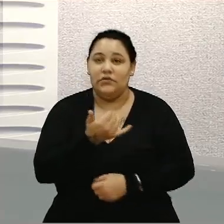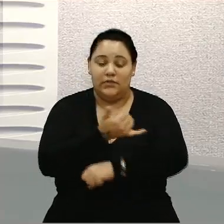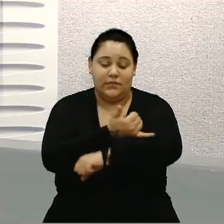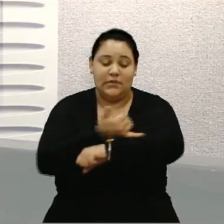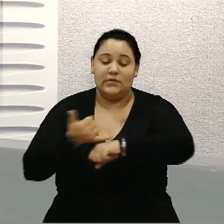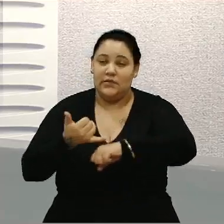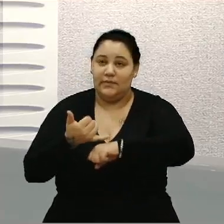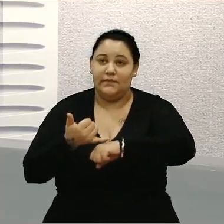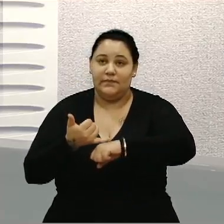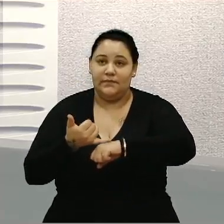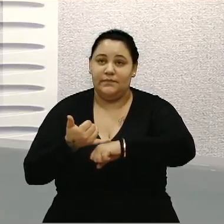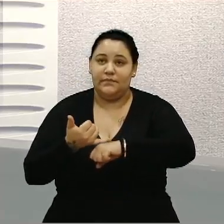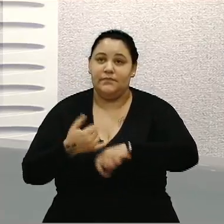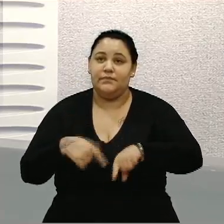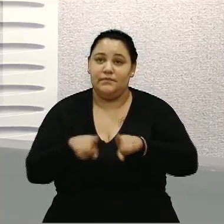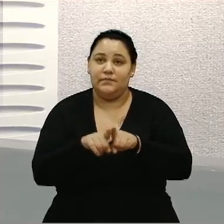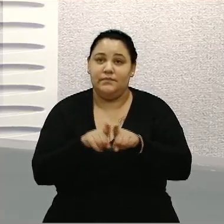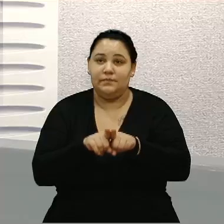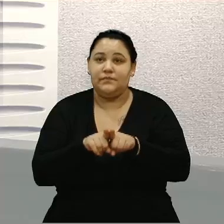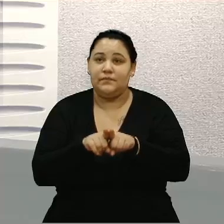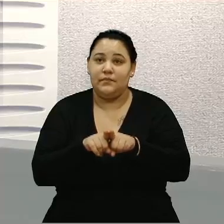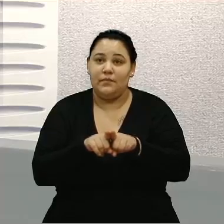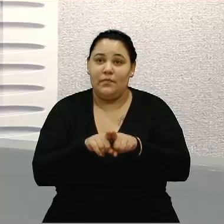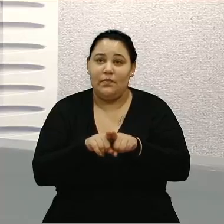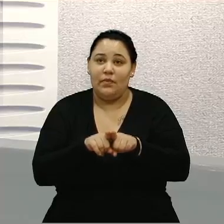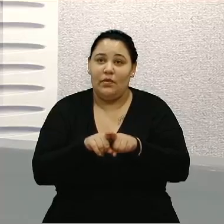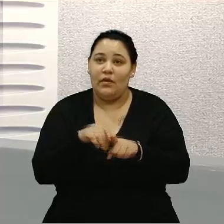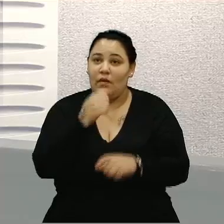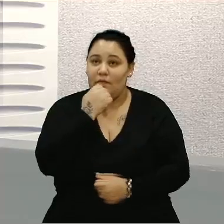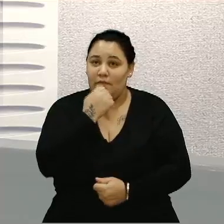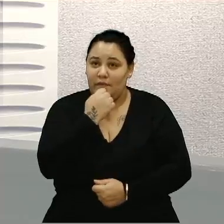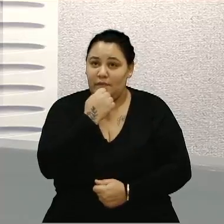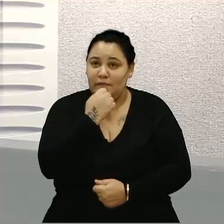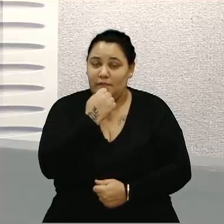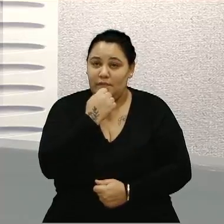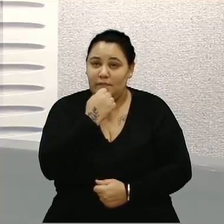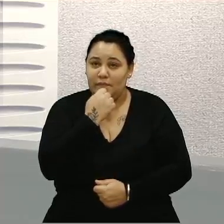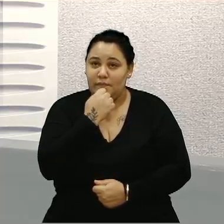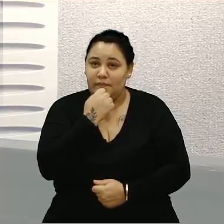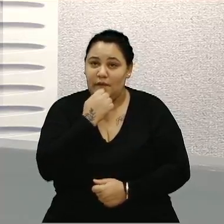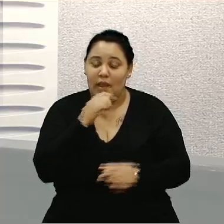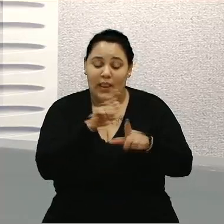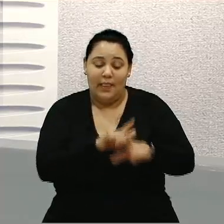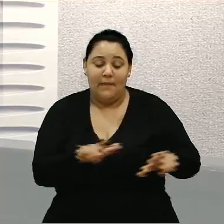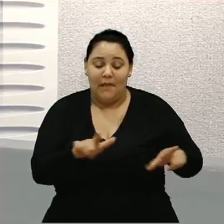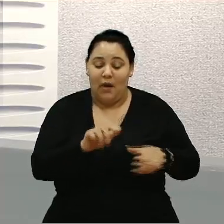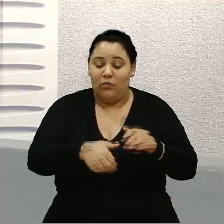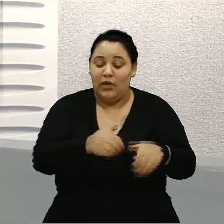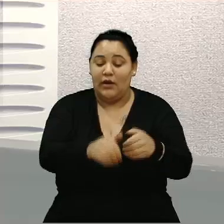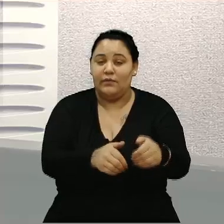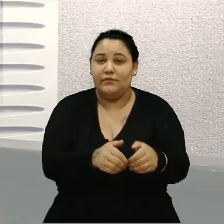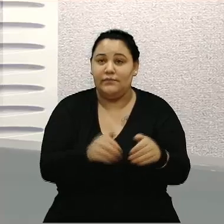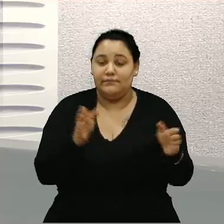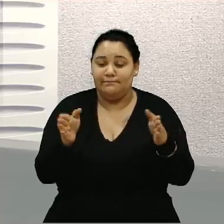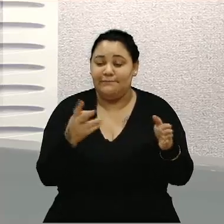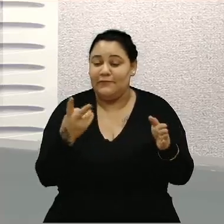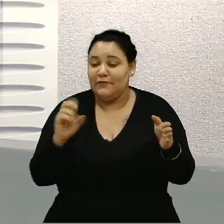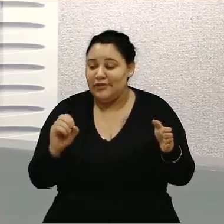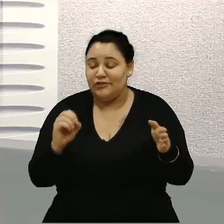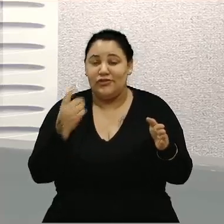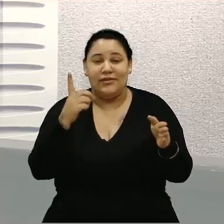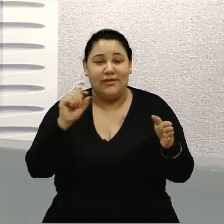e jogar o asfalto lá, sem bater, sem limpar o buraco. vai durar 20, 10 dias, vai abrir o buraco de